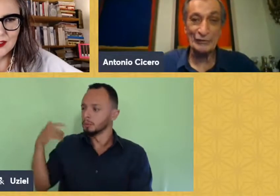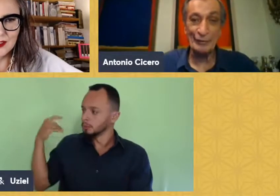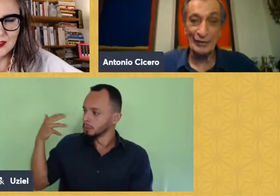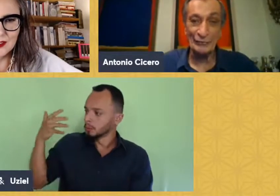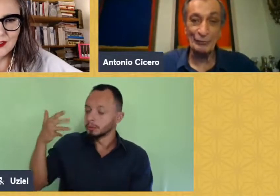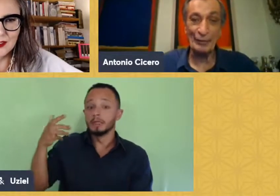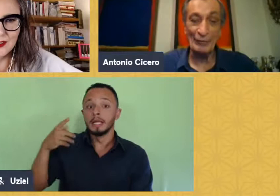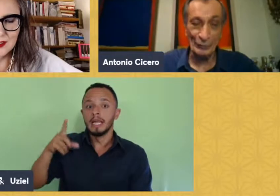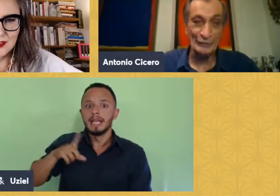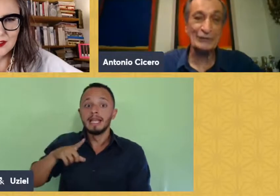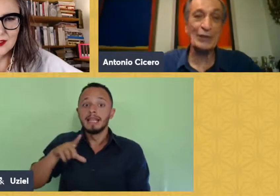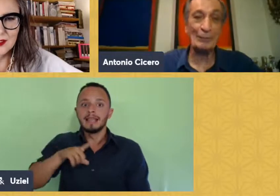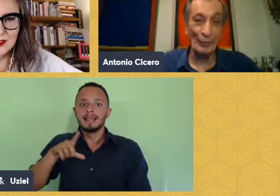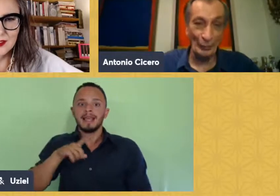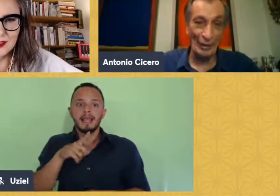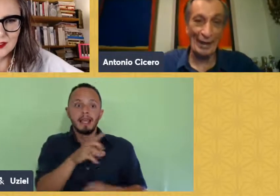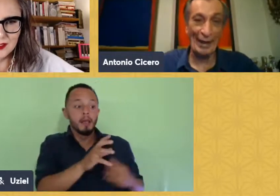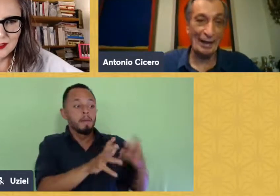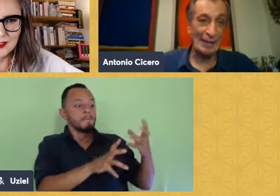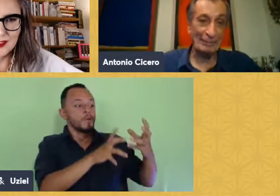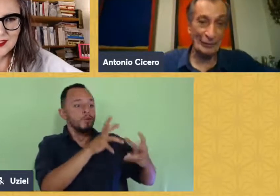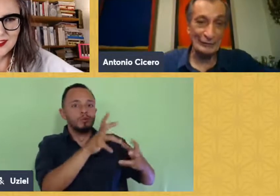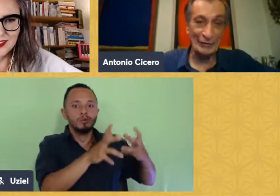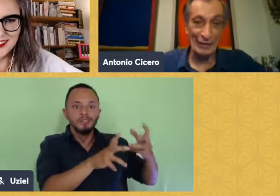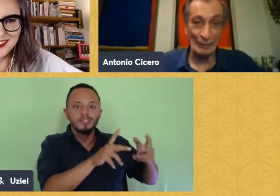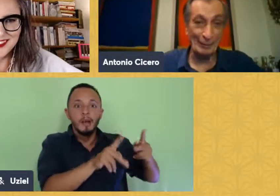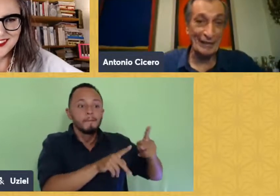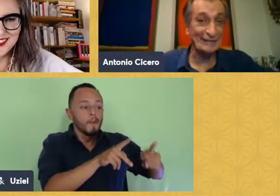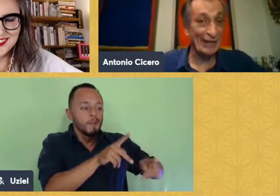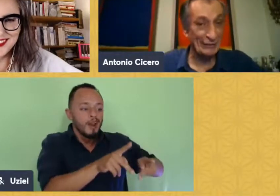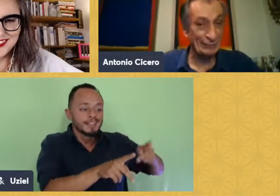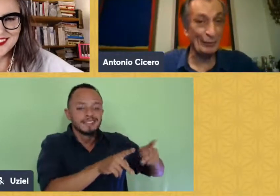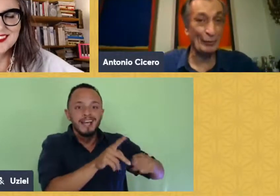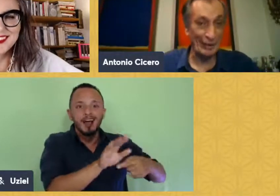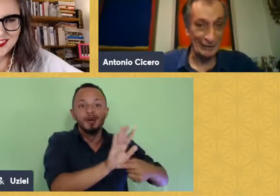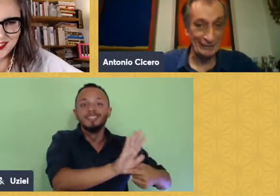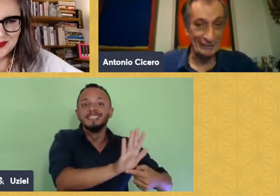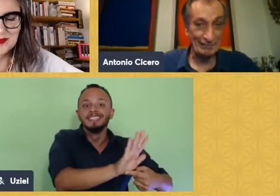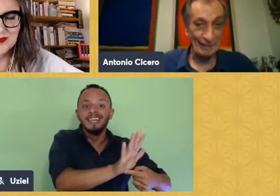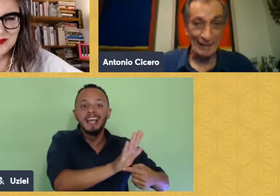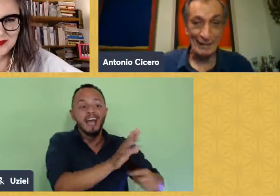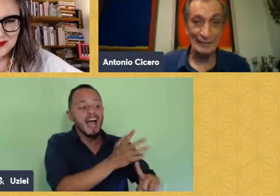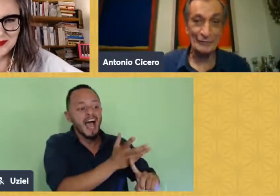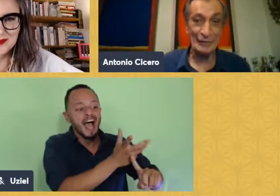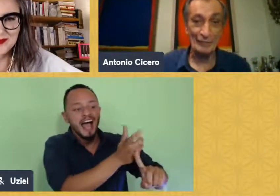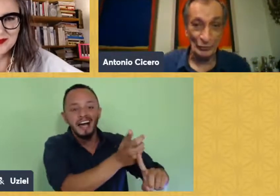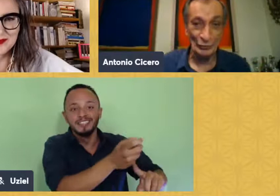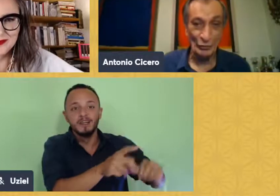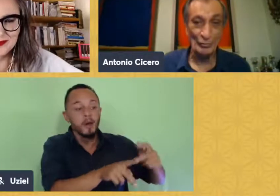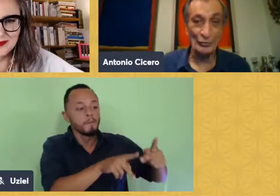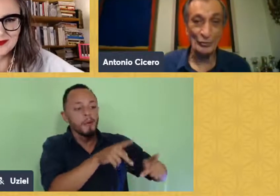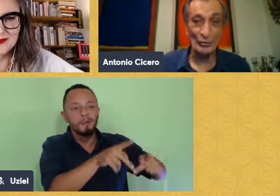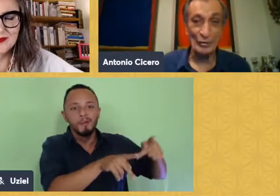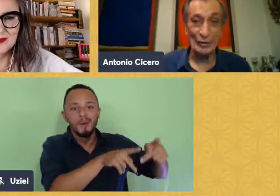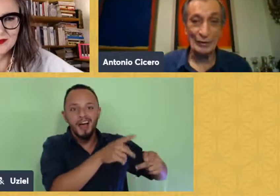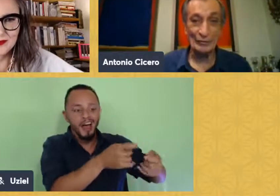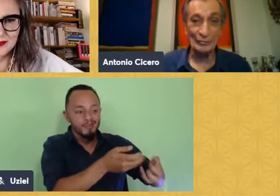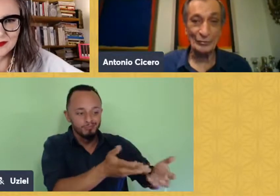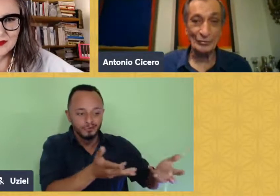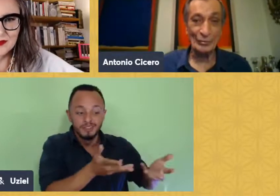certo desprezo pela música popular, pelo cinema, pelas artes populares. E isso era muito